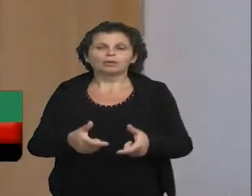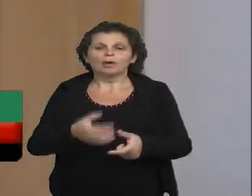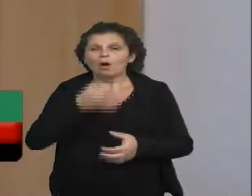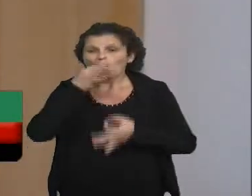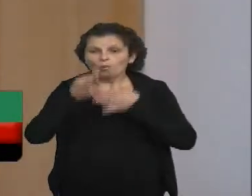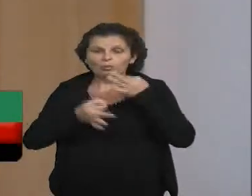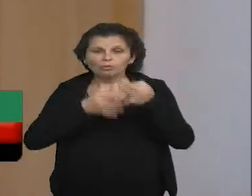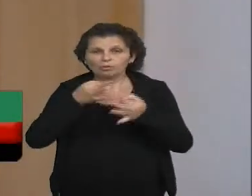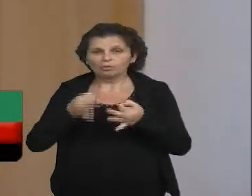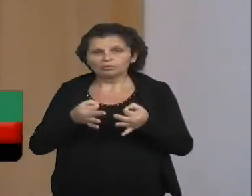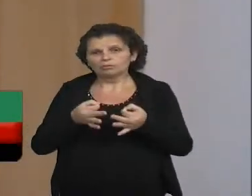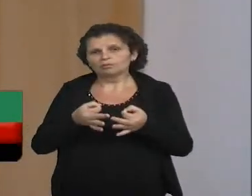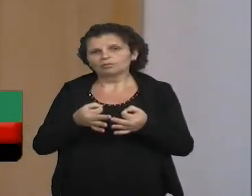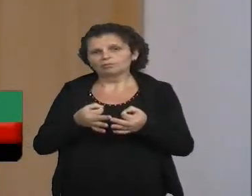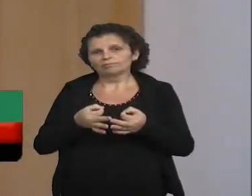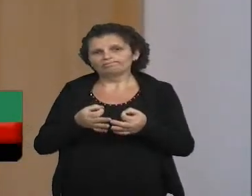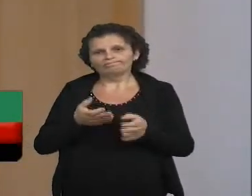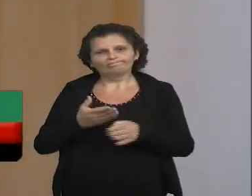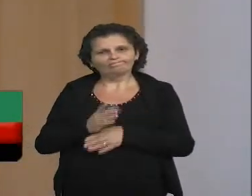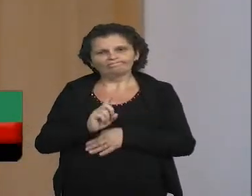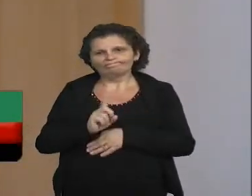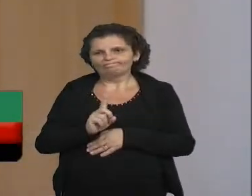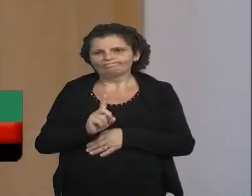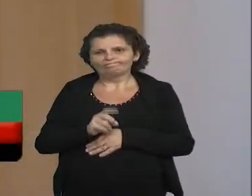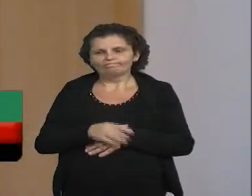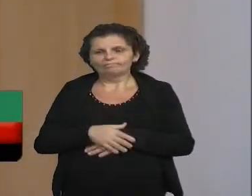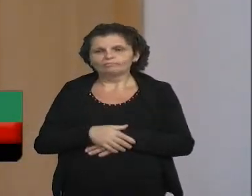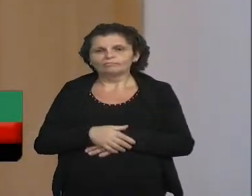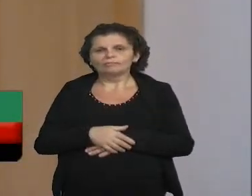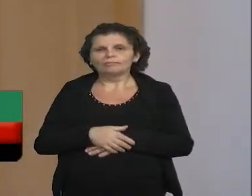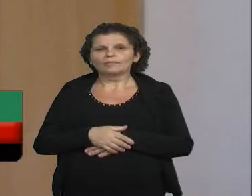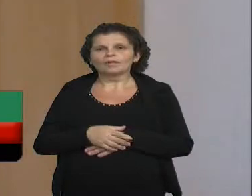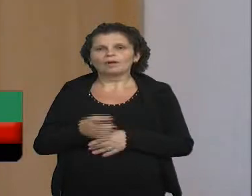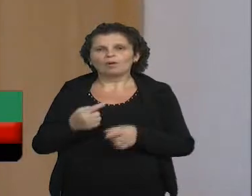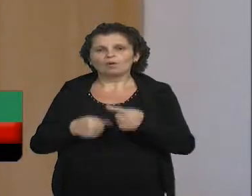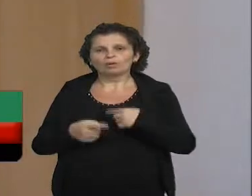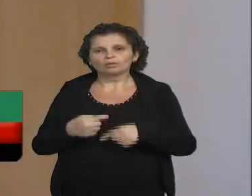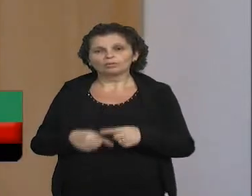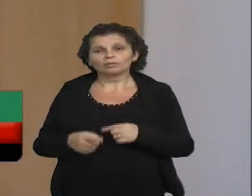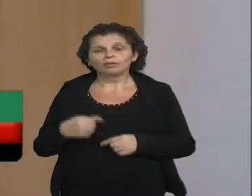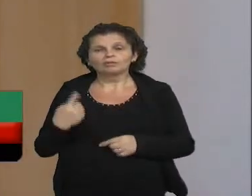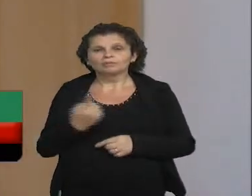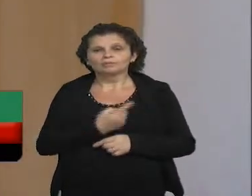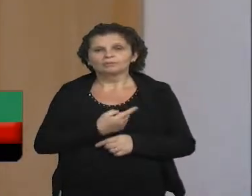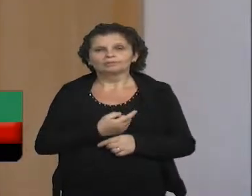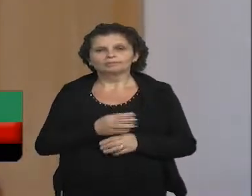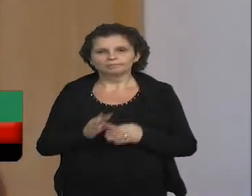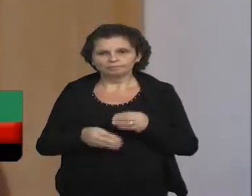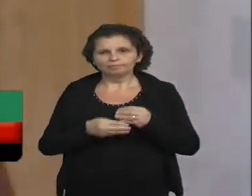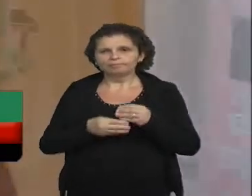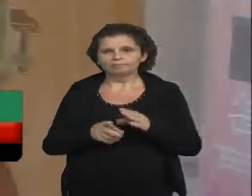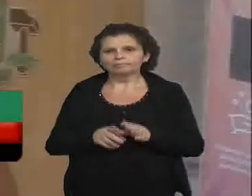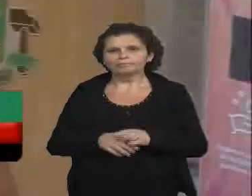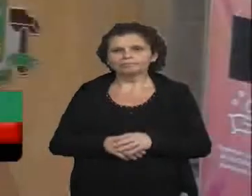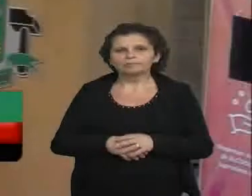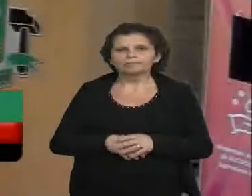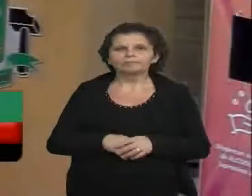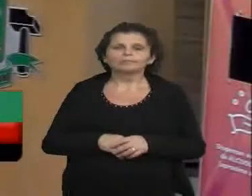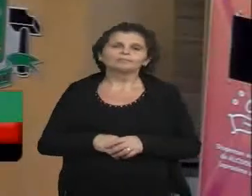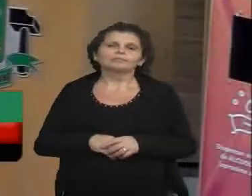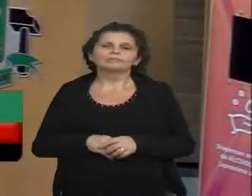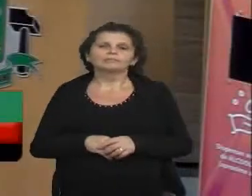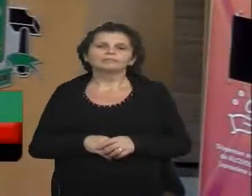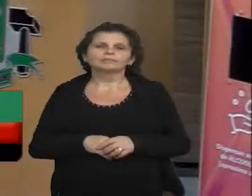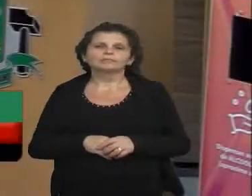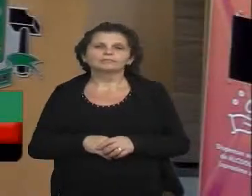pública, com toda certeza, não aprova. Não aprova. É um retrocesso para a gente. A parte, vereador Silvio. Não, Pelé, só